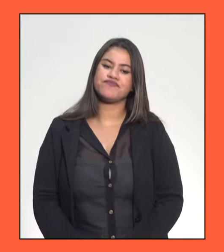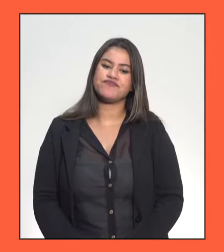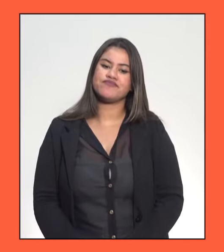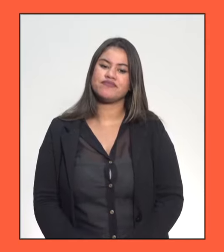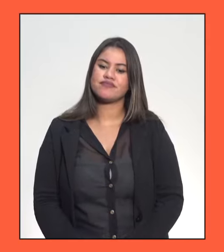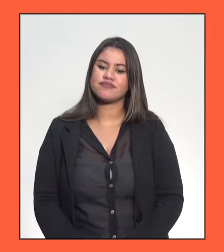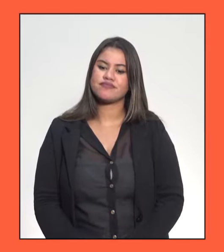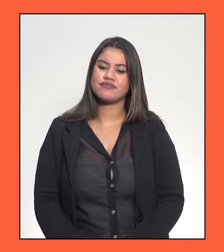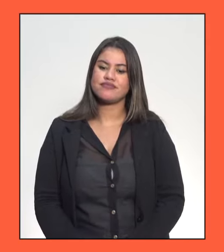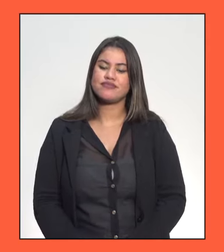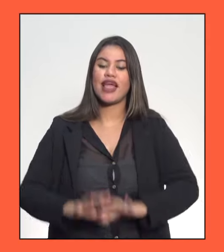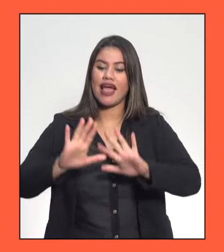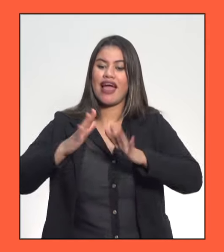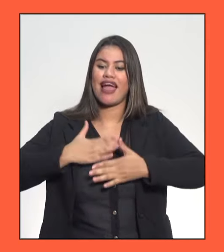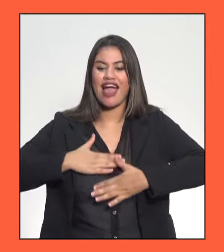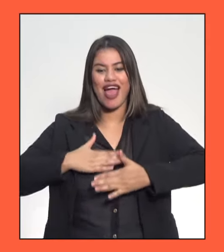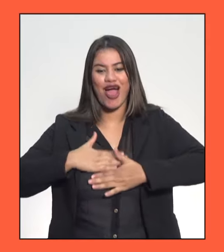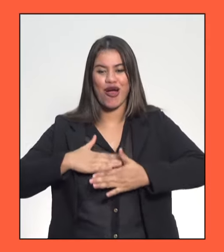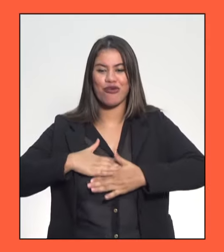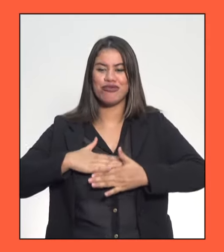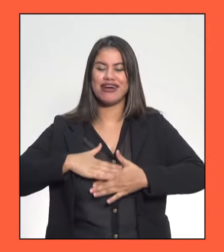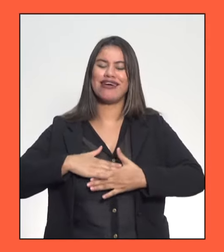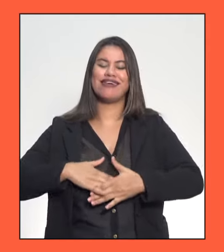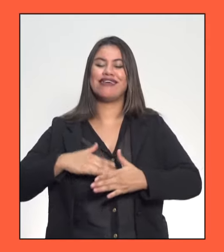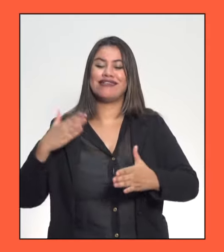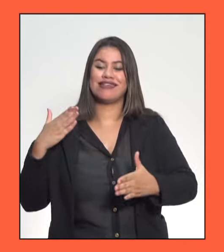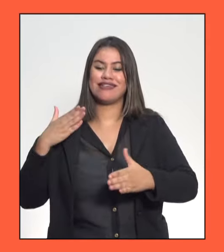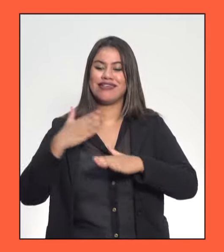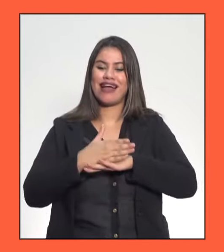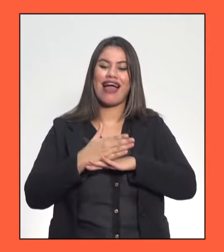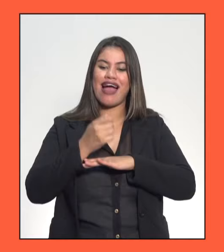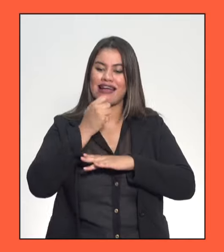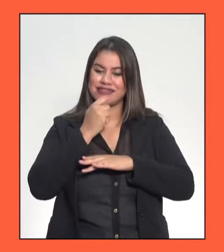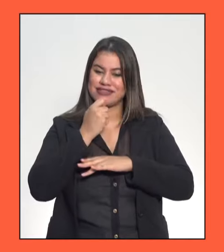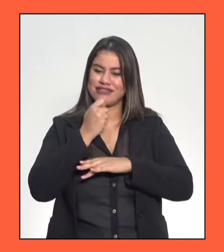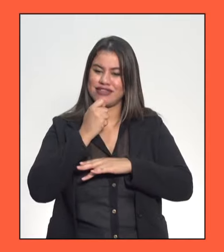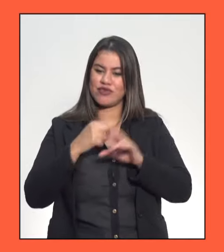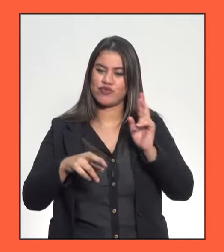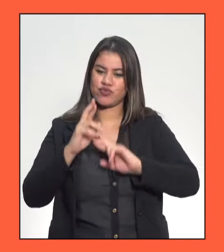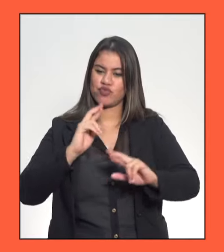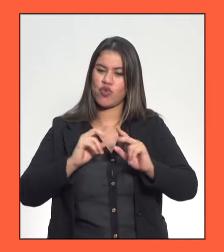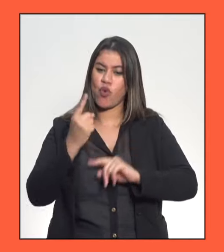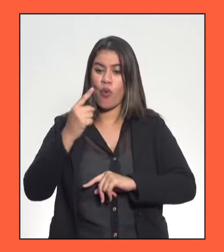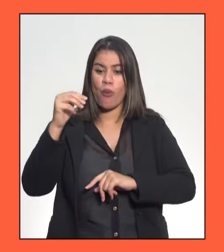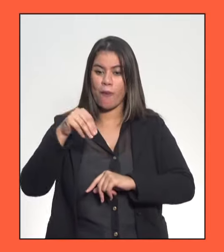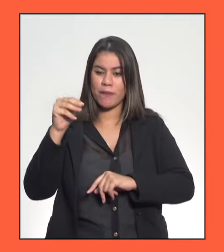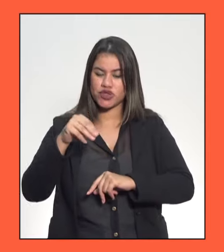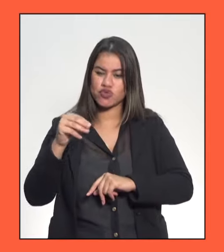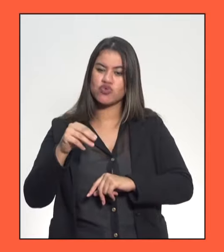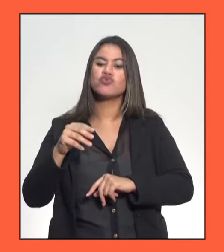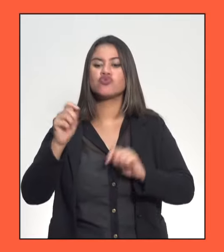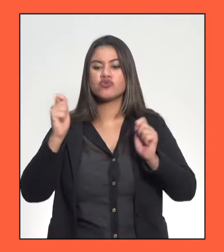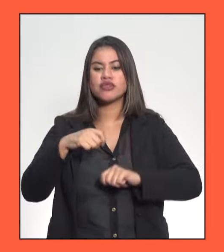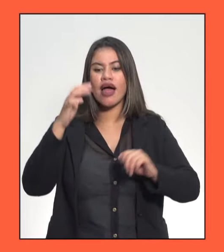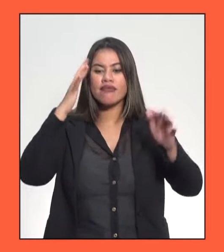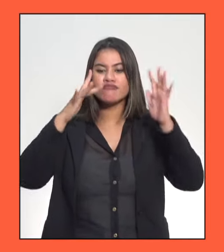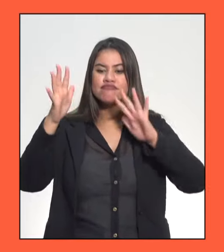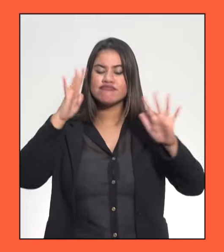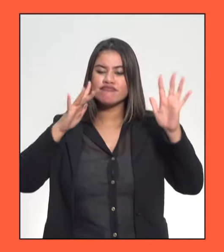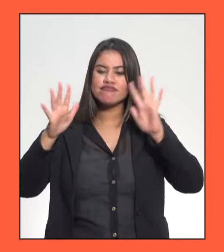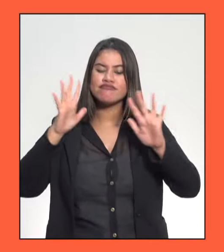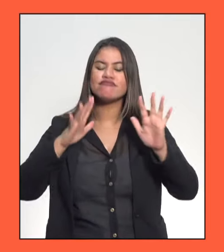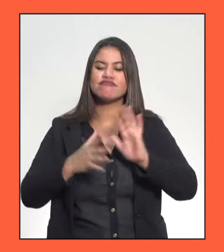Ainda estão... Está chegando lá a informação para eles. Ah, legal. Vamos deixar um minutinho aí para eles pensarem, que daí eu acho que já